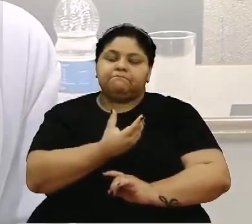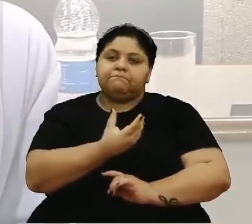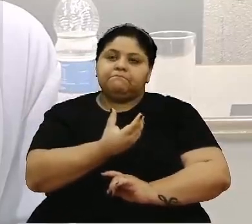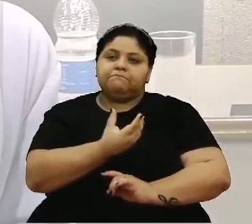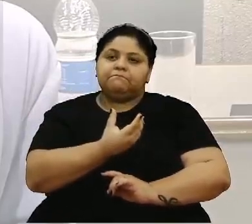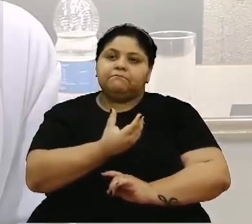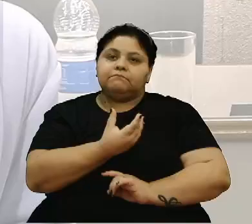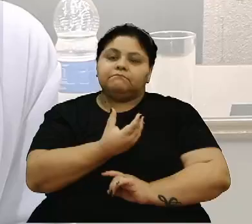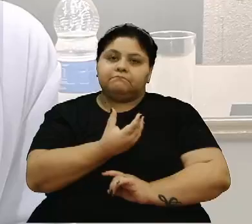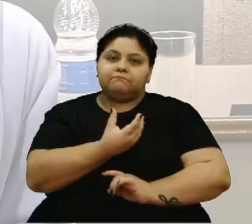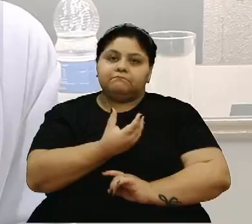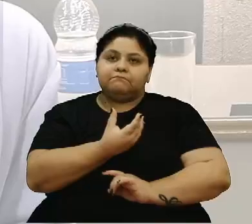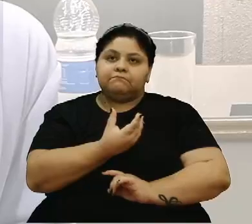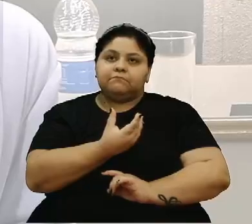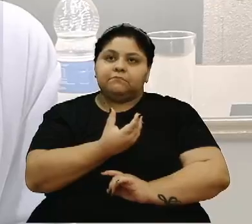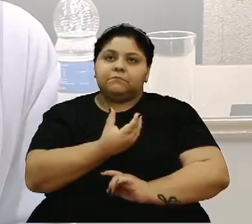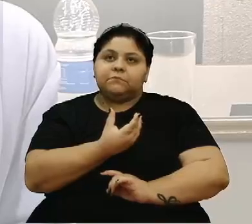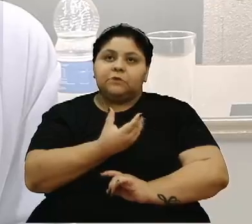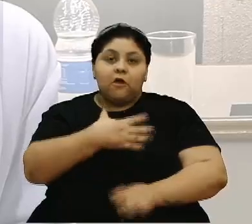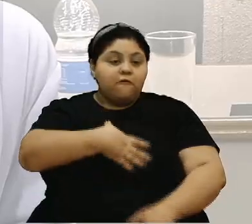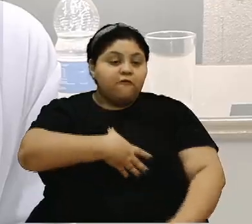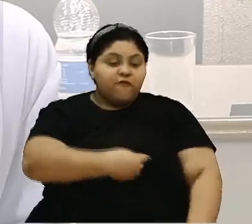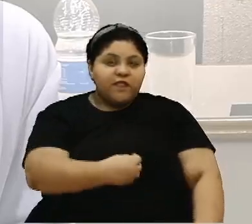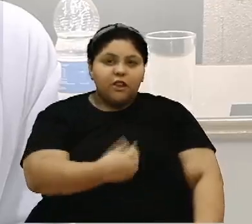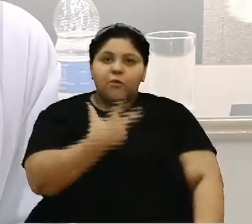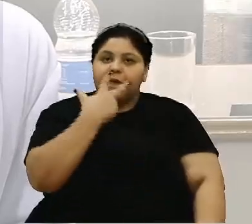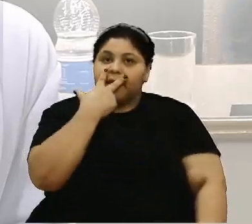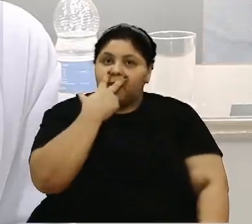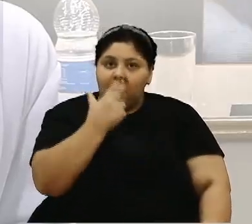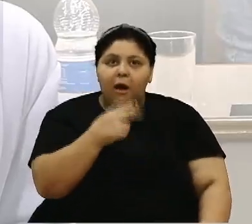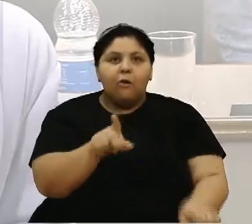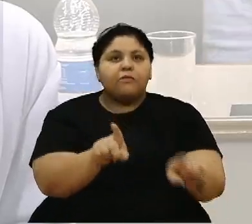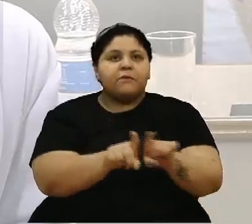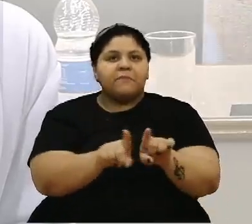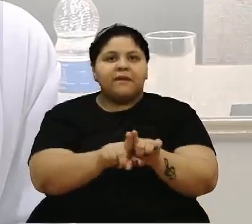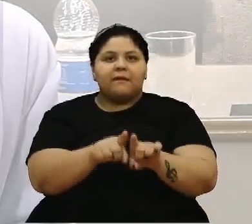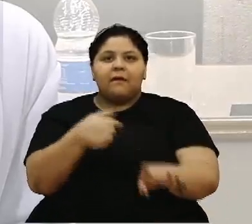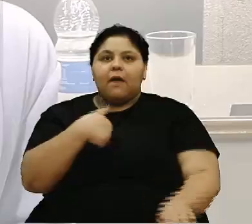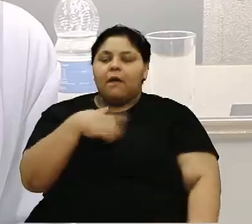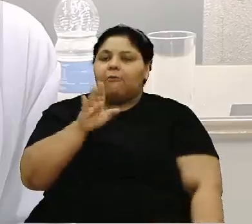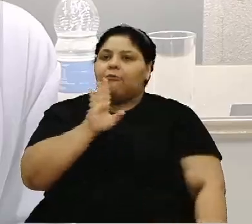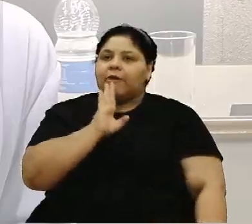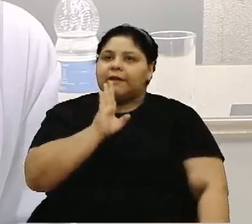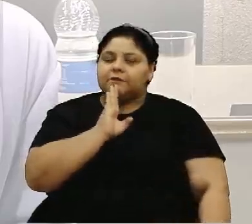O fruto não cai longe do pé. Eu conheço.